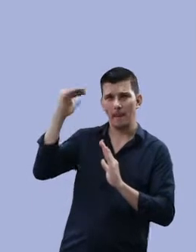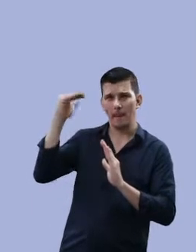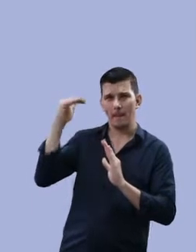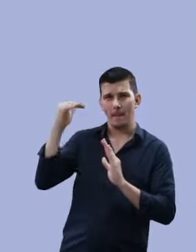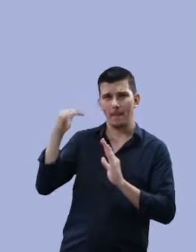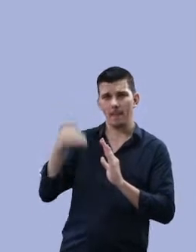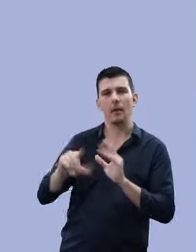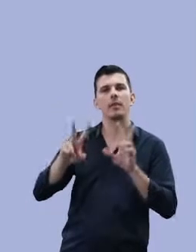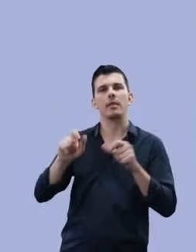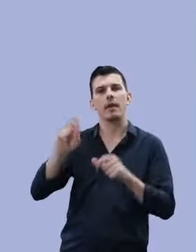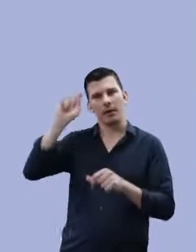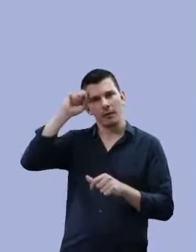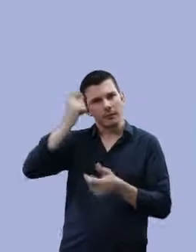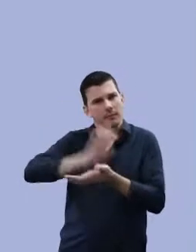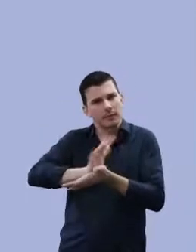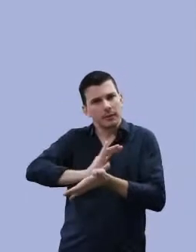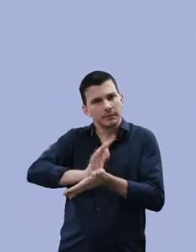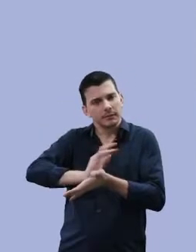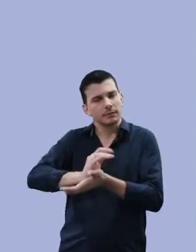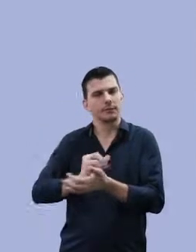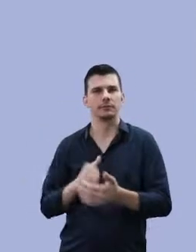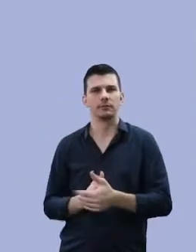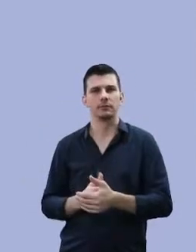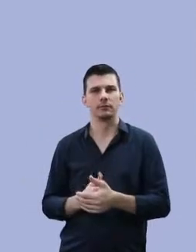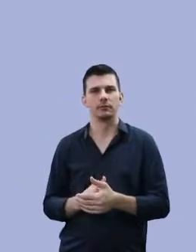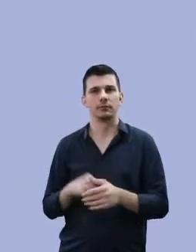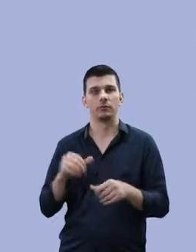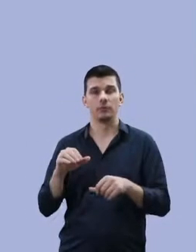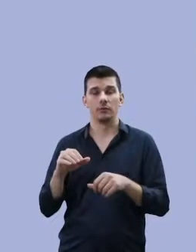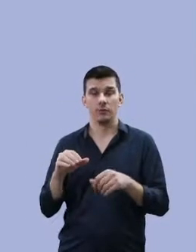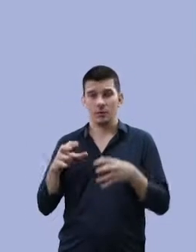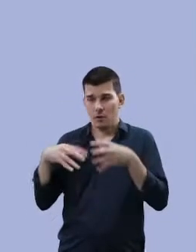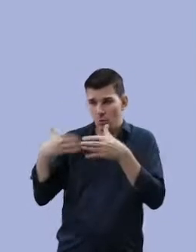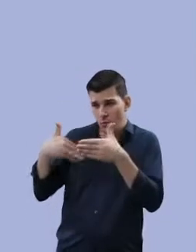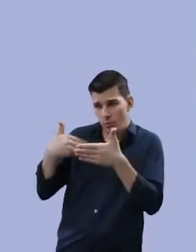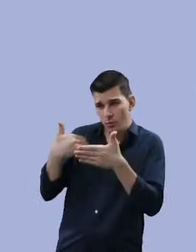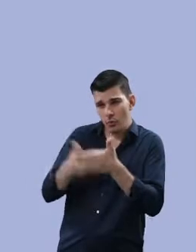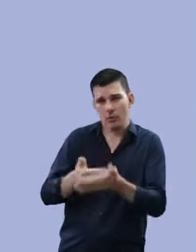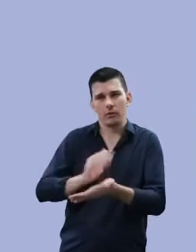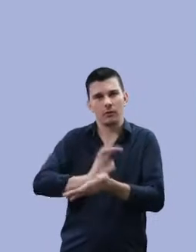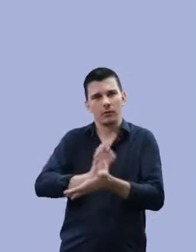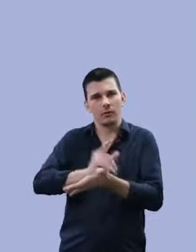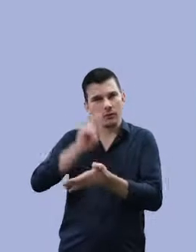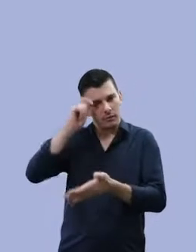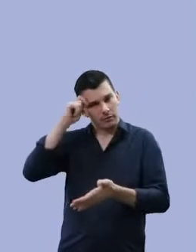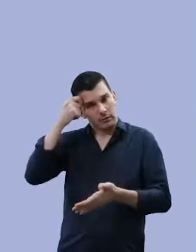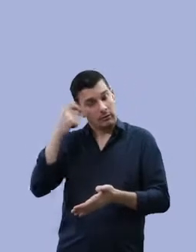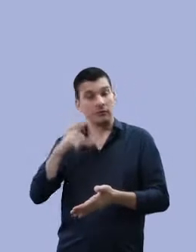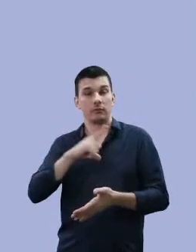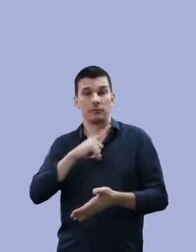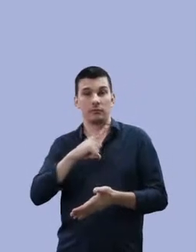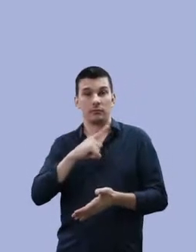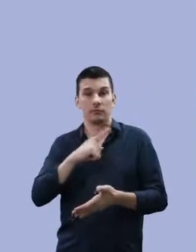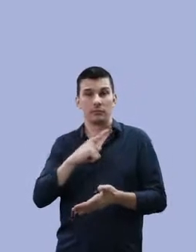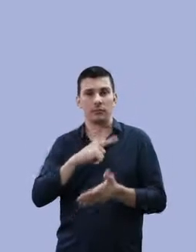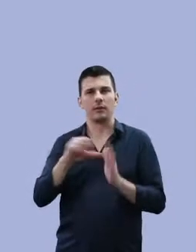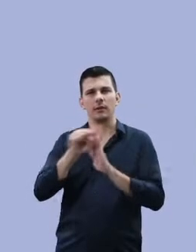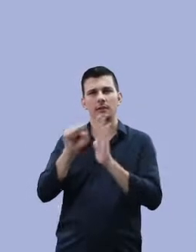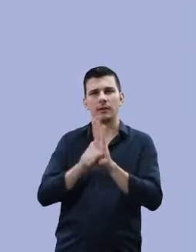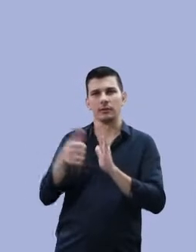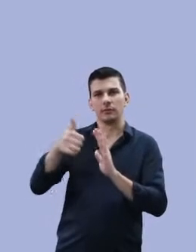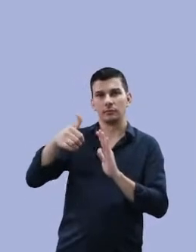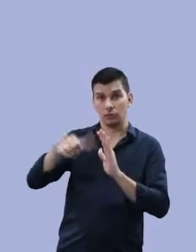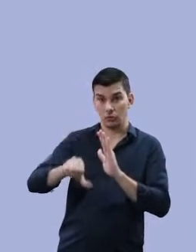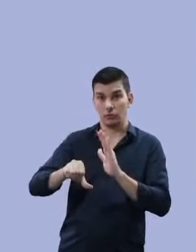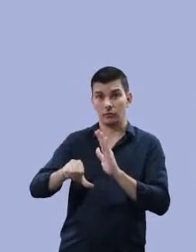teve, a partir do século XIX, uma base pseudocientífica, né? Então argumentava-se isso, até para justificar a